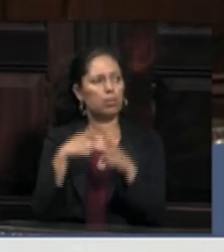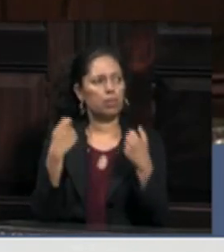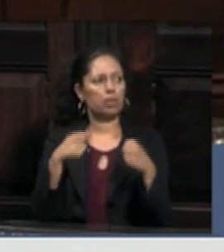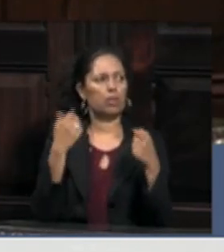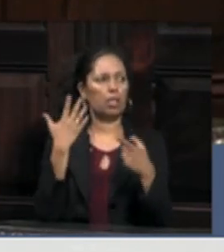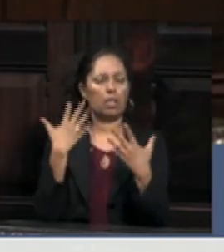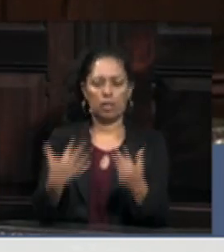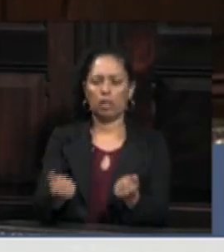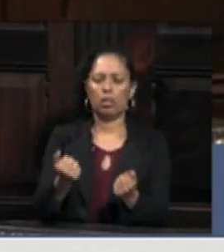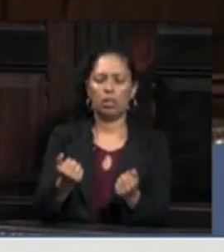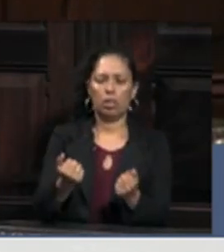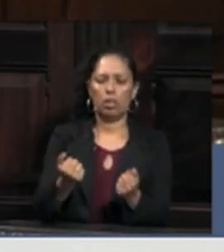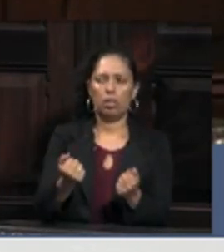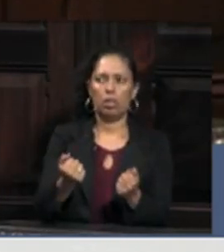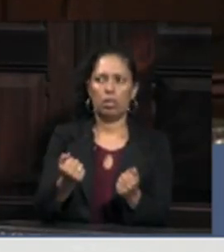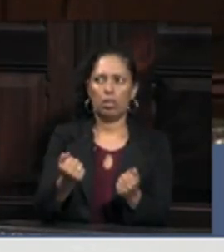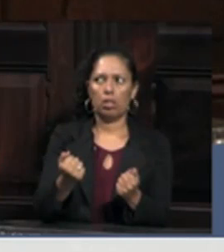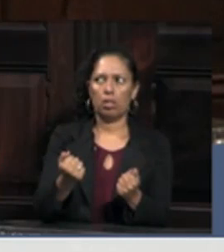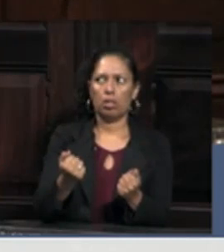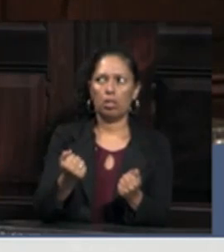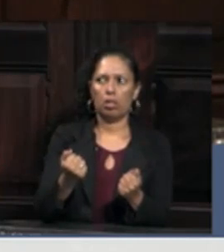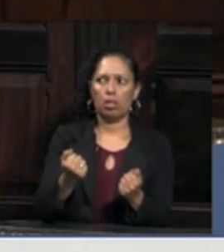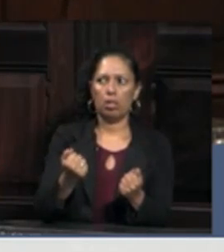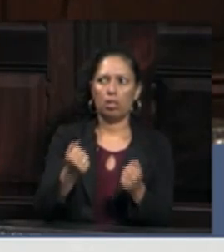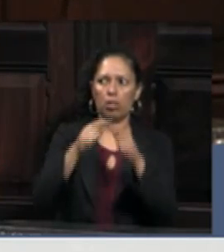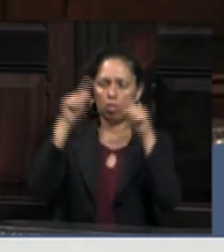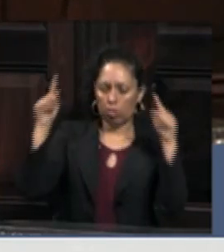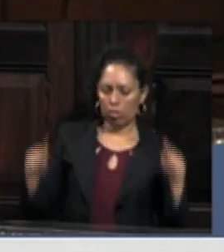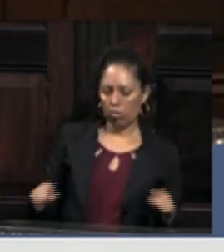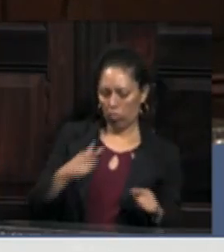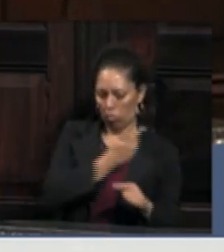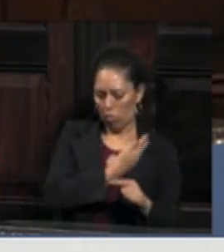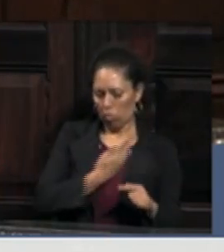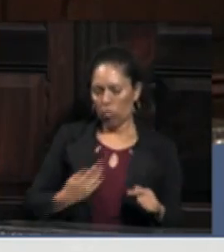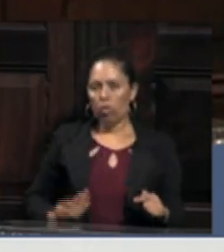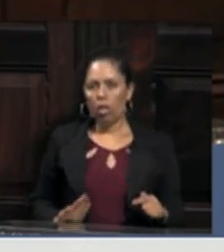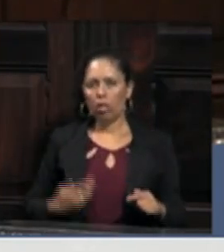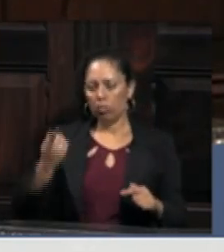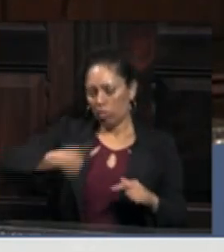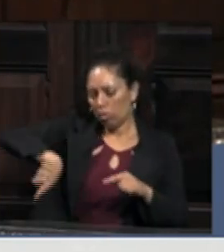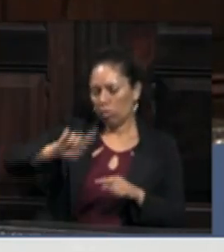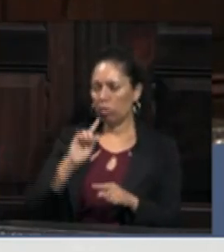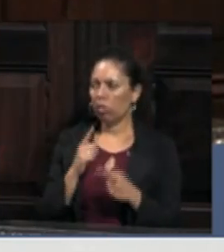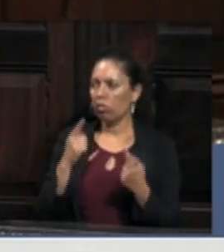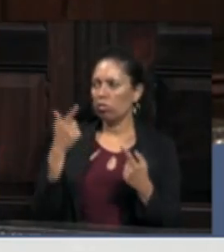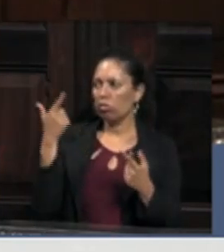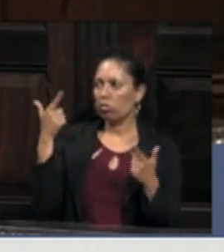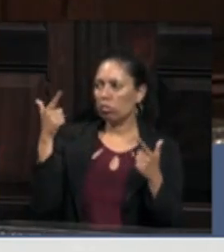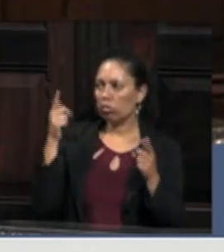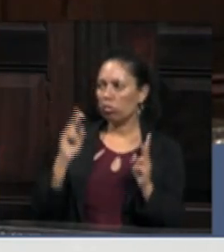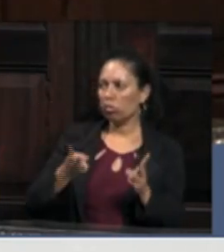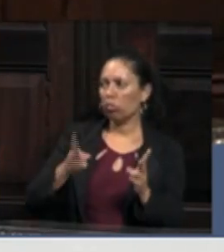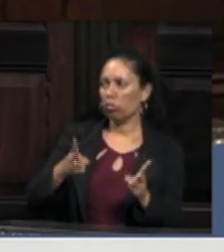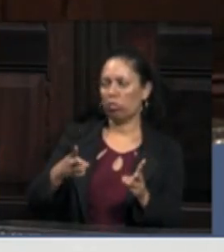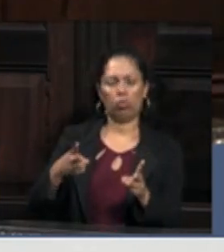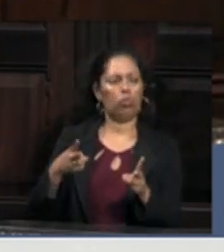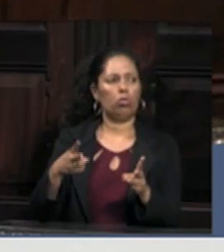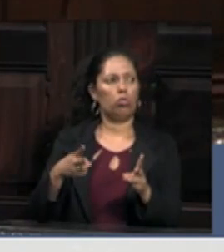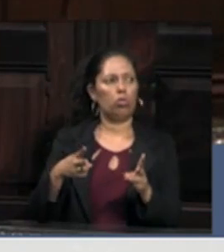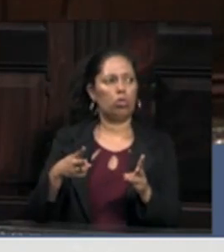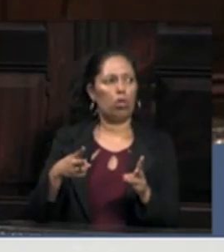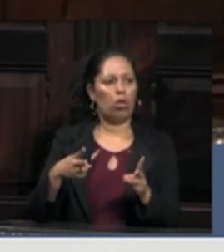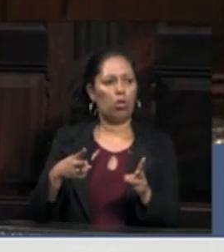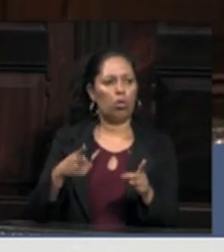de cargos e carreiras dos servidores da saúde. A gente tem que retomar o financiamento